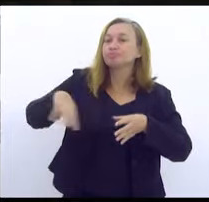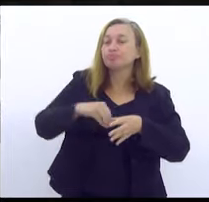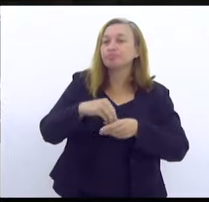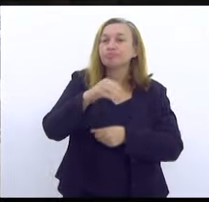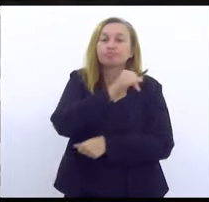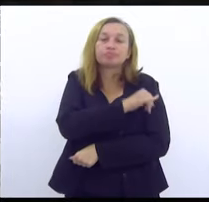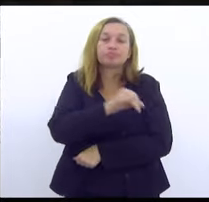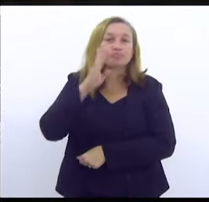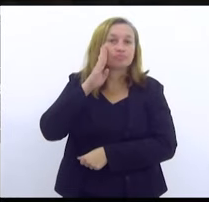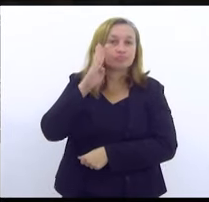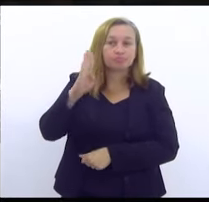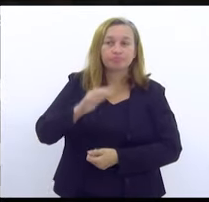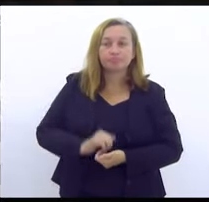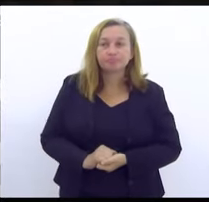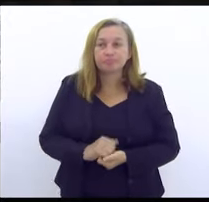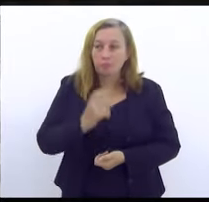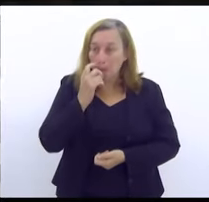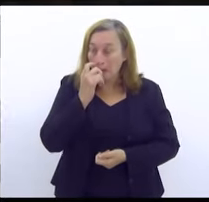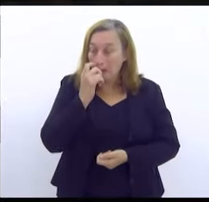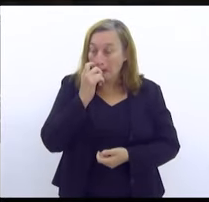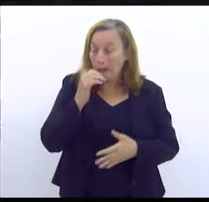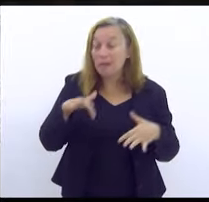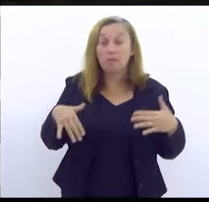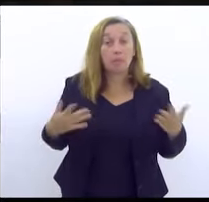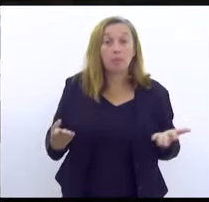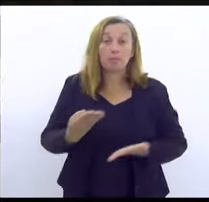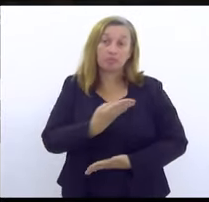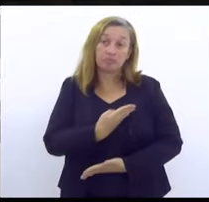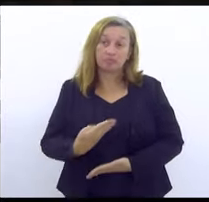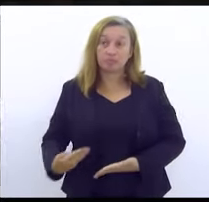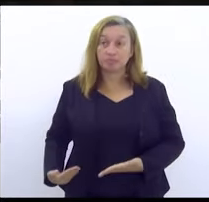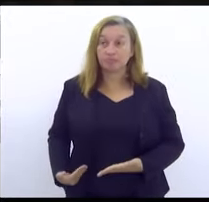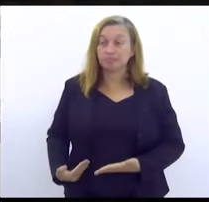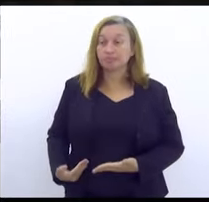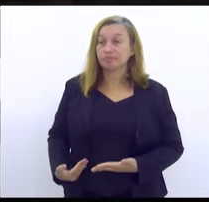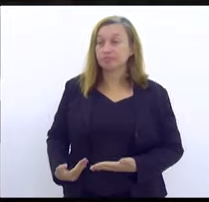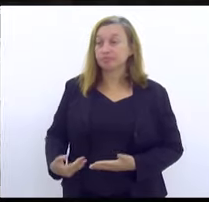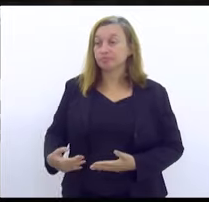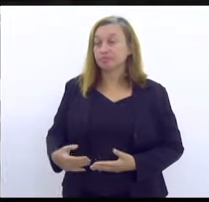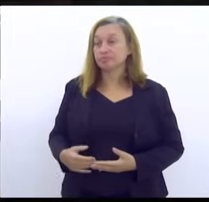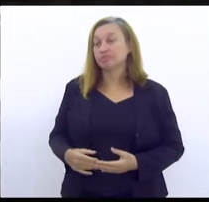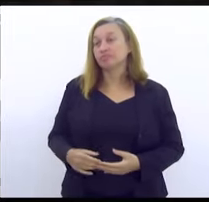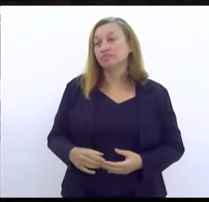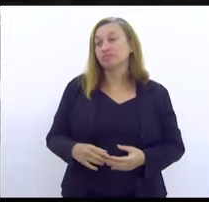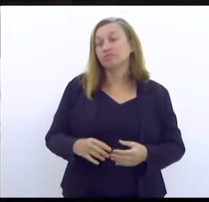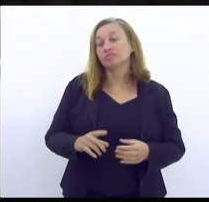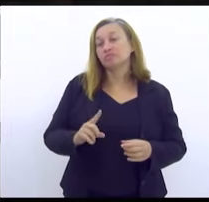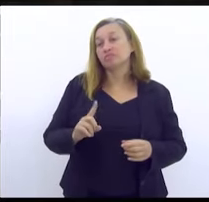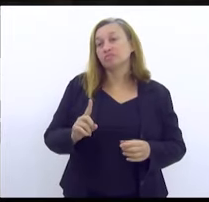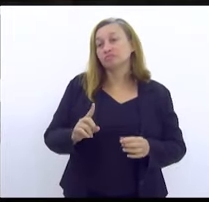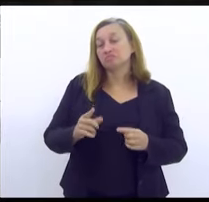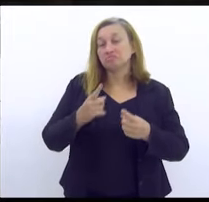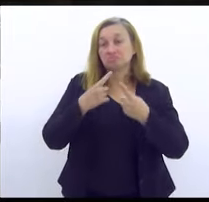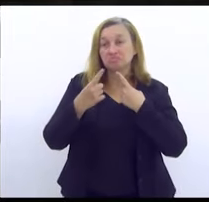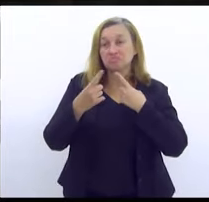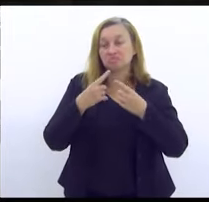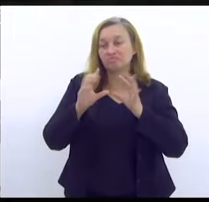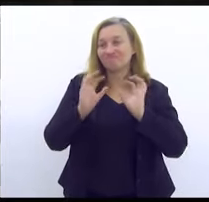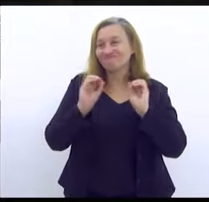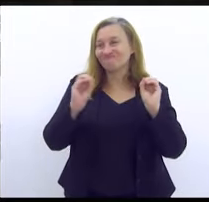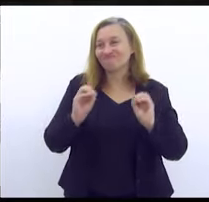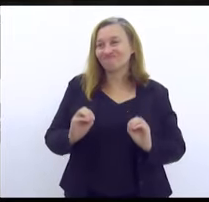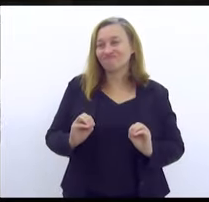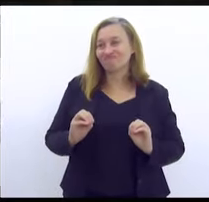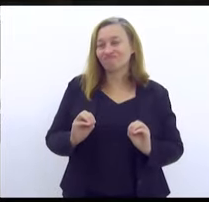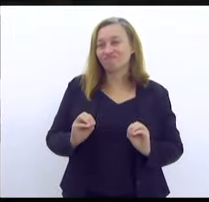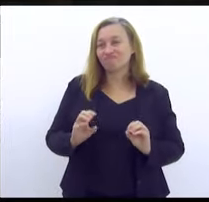como prioridade? Então, o governador abre mão de fazer esse debate de maneira concreta, abre